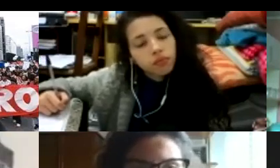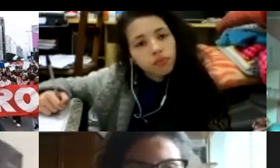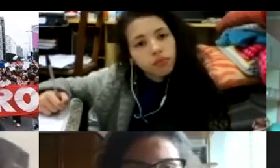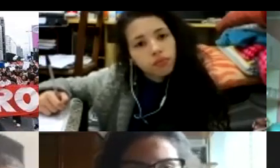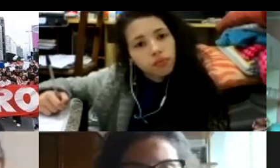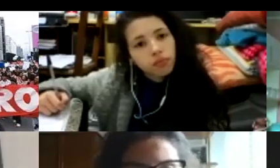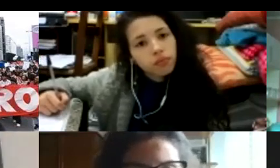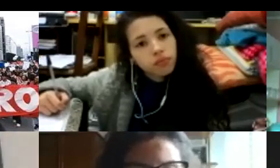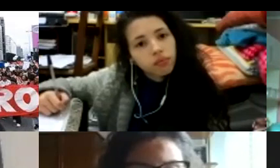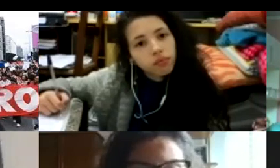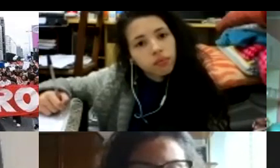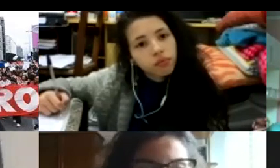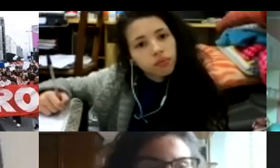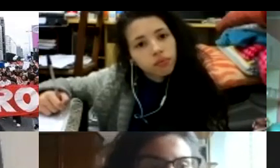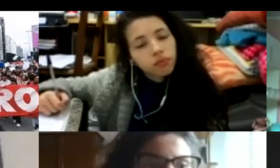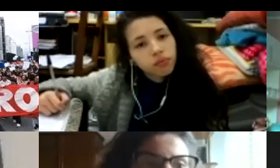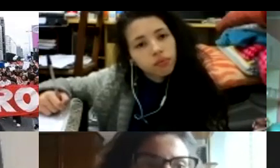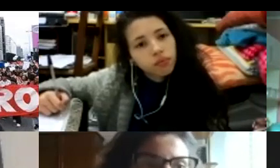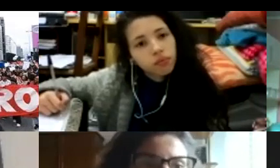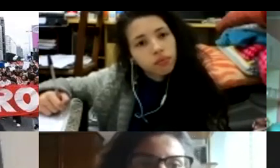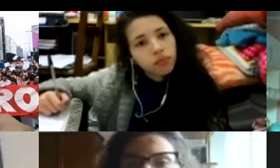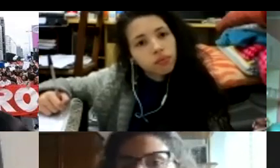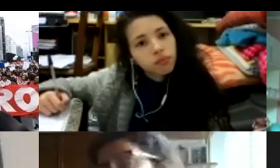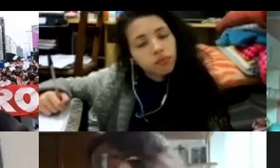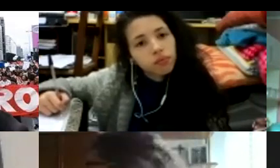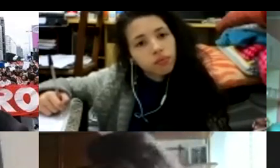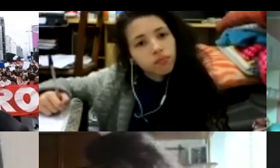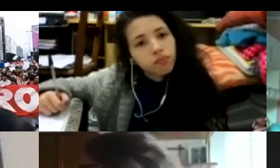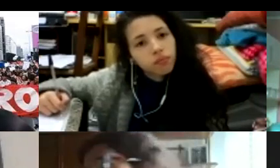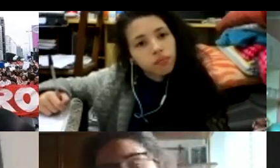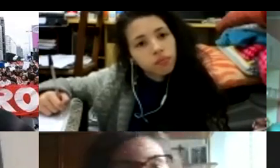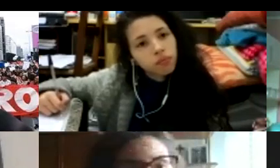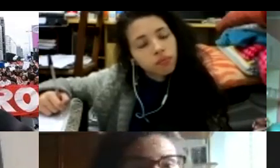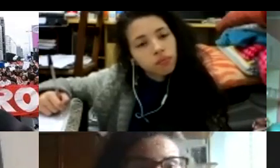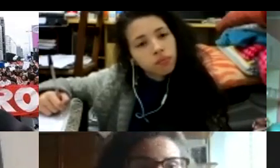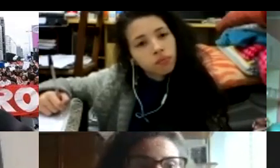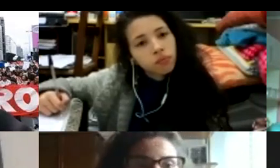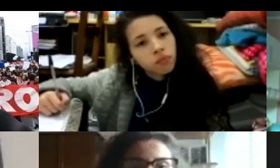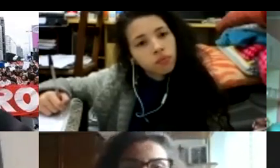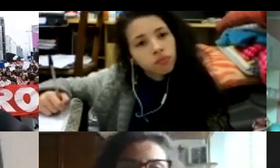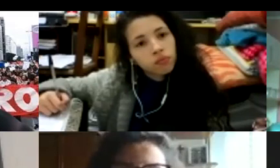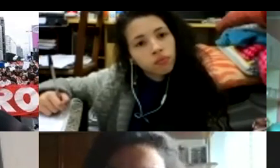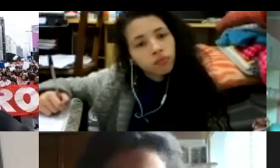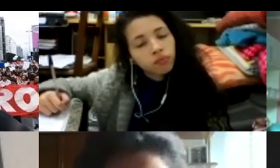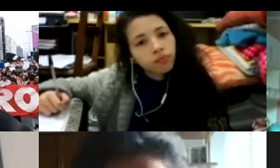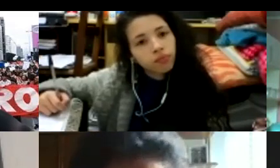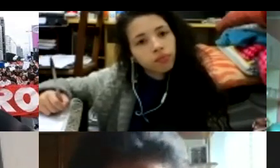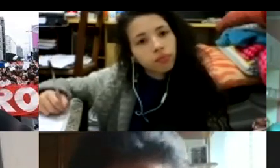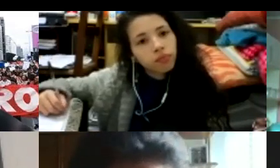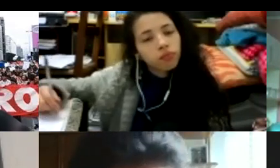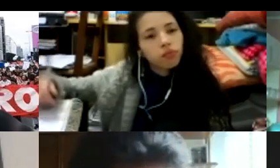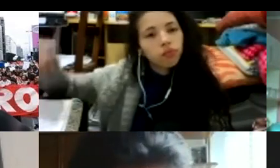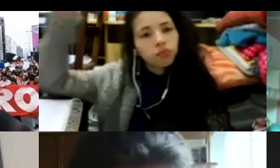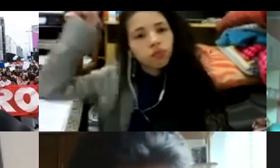eu entendo totalmente o argumento da Djamila Ribeiro, e como acabei de dizer, eu concordo que Um